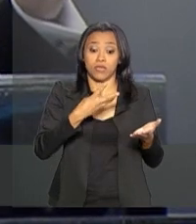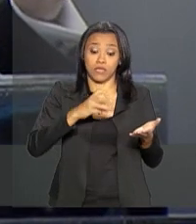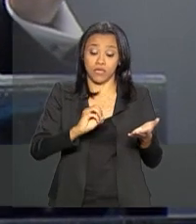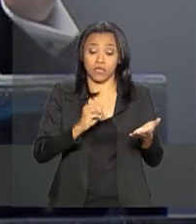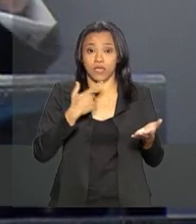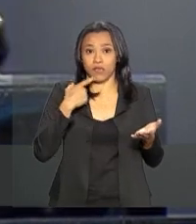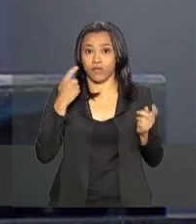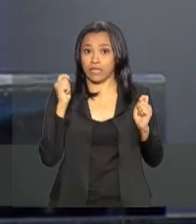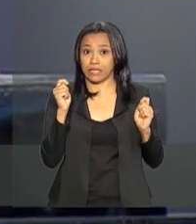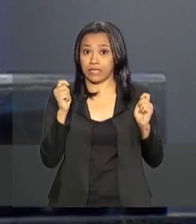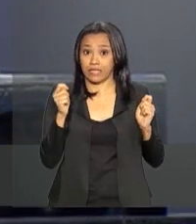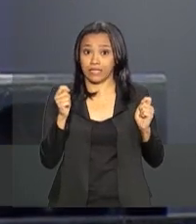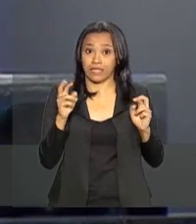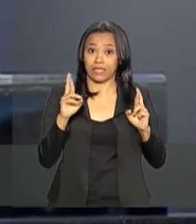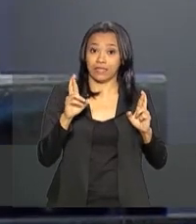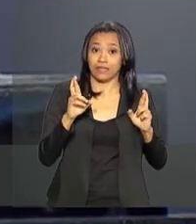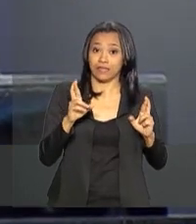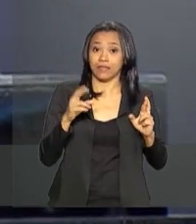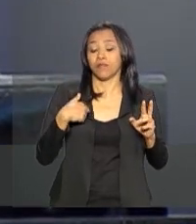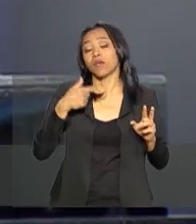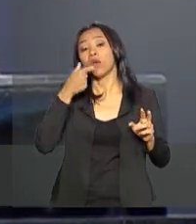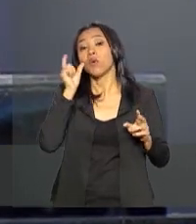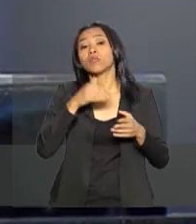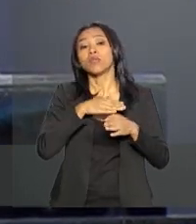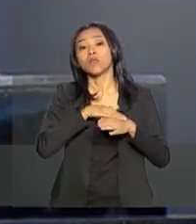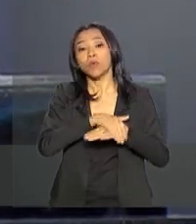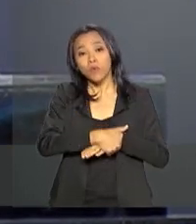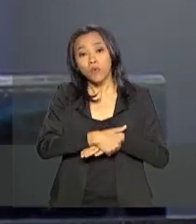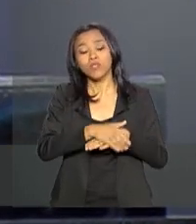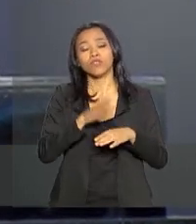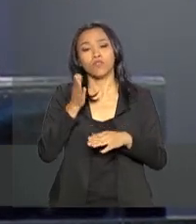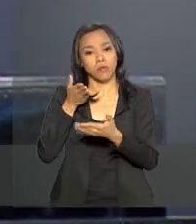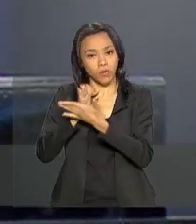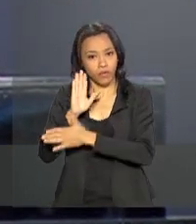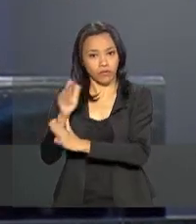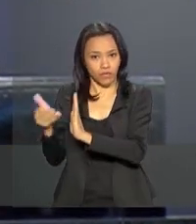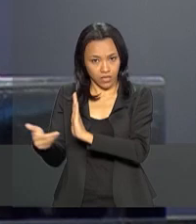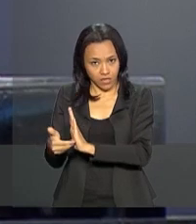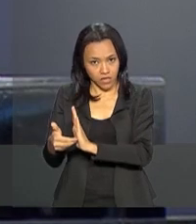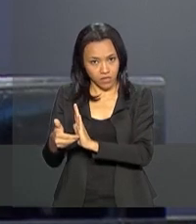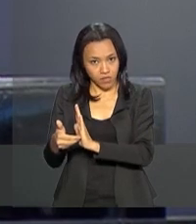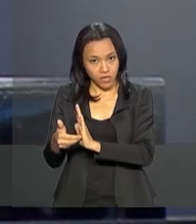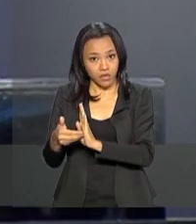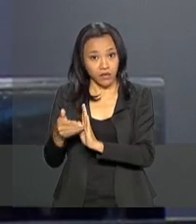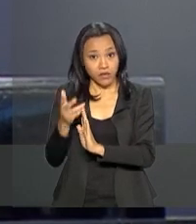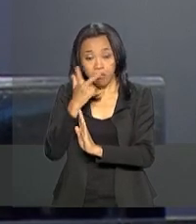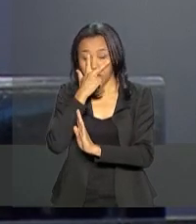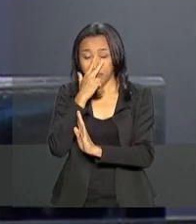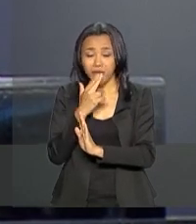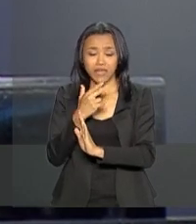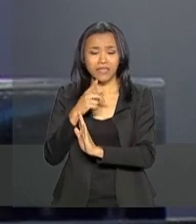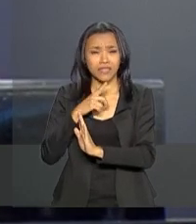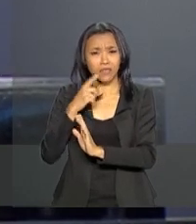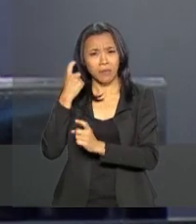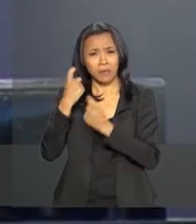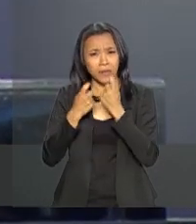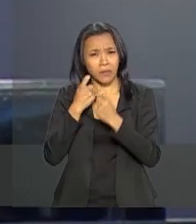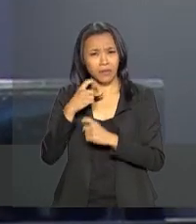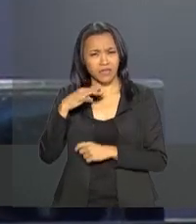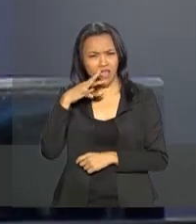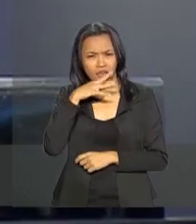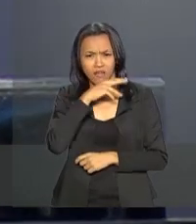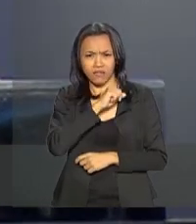noite ainda, aprovado que foi na Câmara dos Deputados, havia uma certa preocupação. Será que o Senado